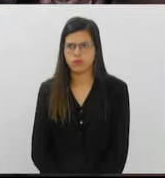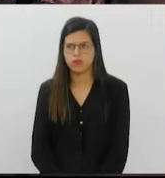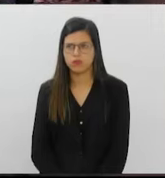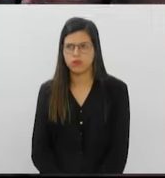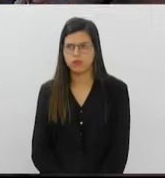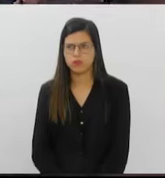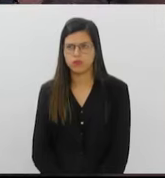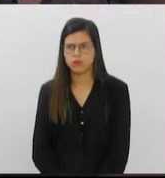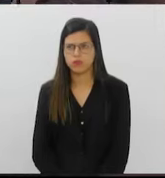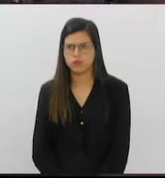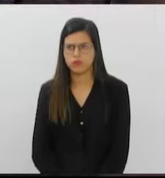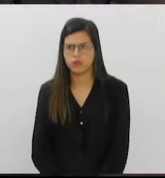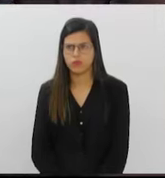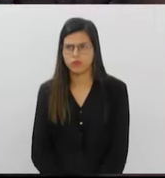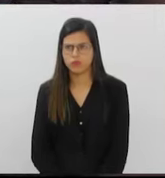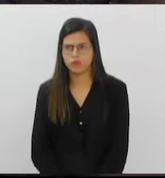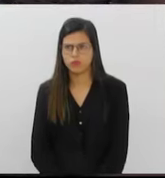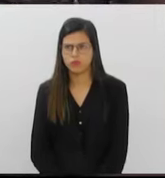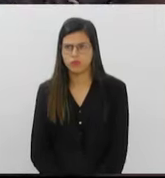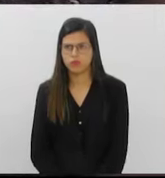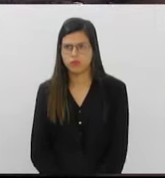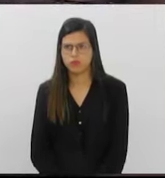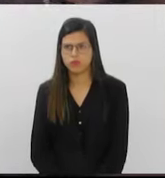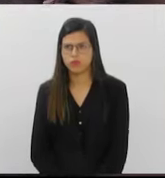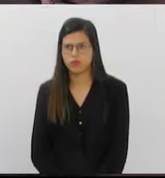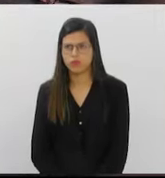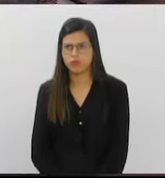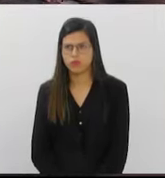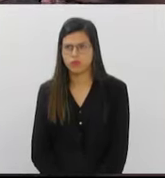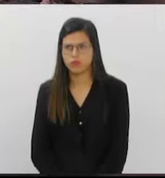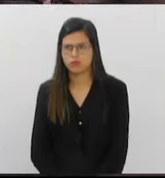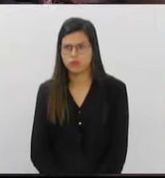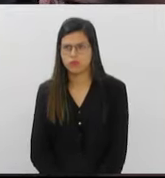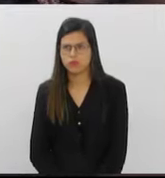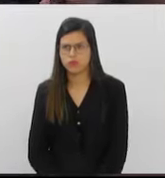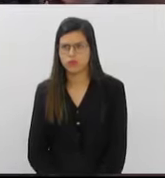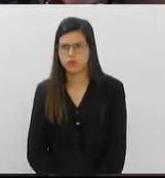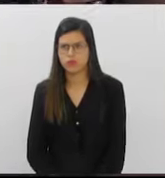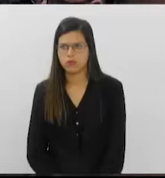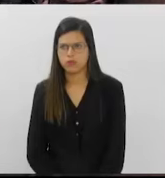Deputado Amorim, deputado Luiz Paulo tentando um consenso ali.